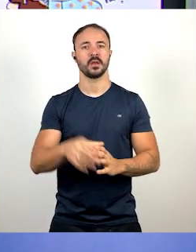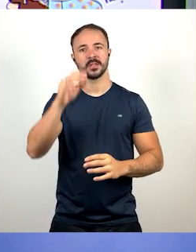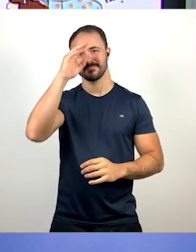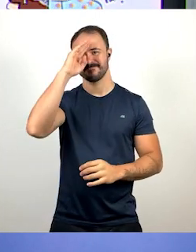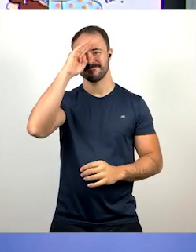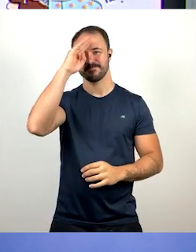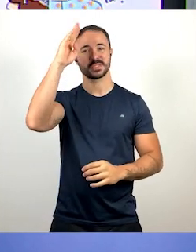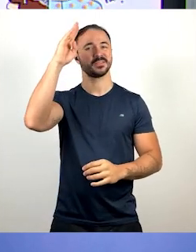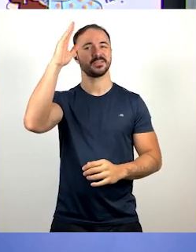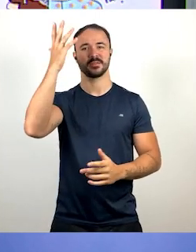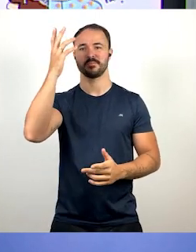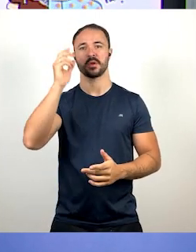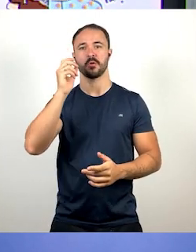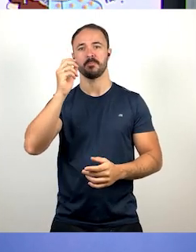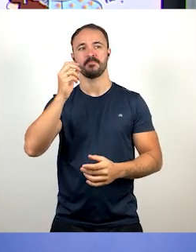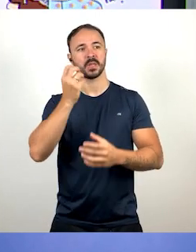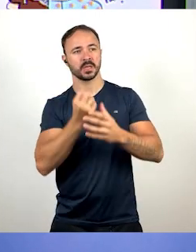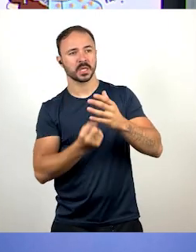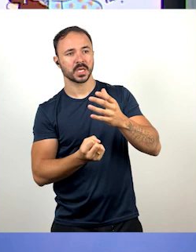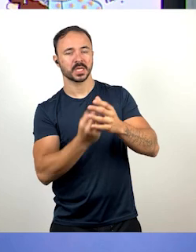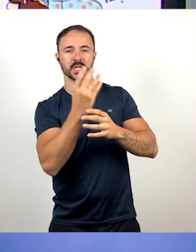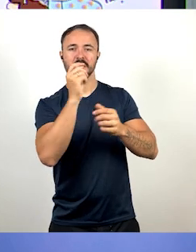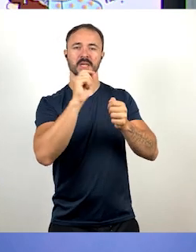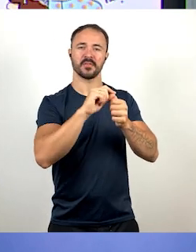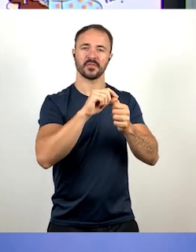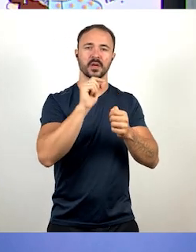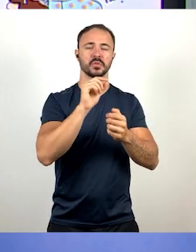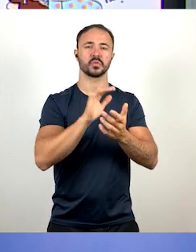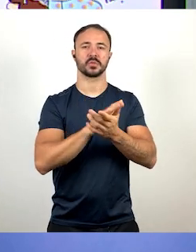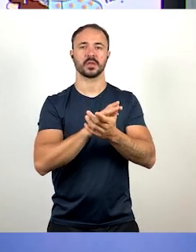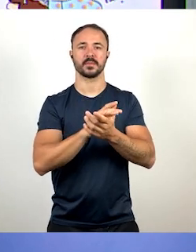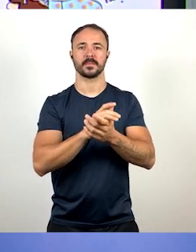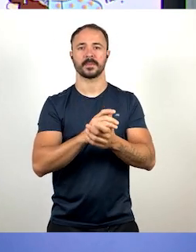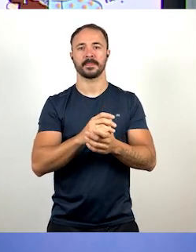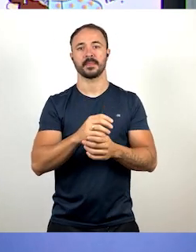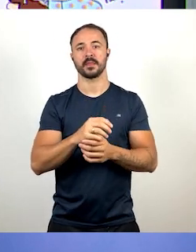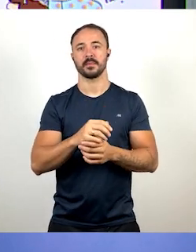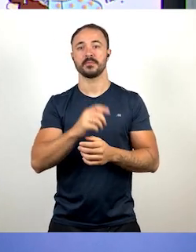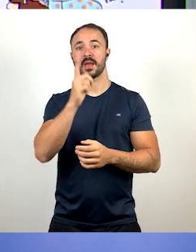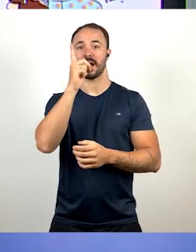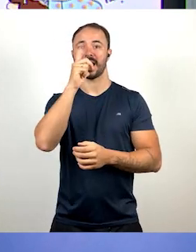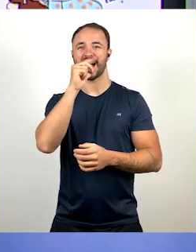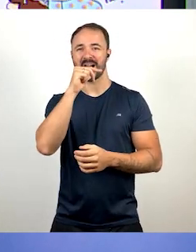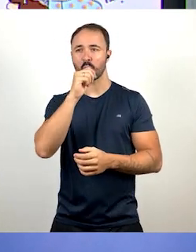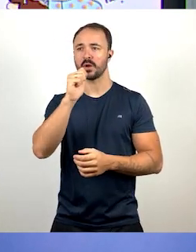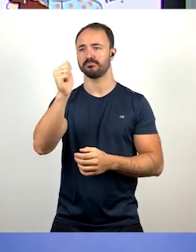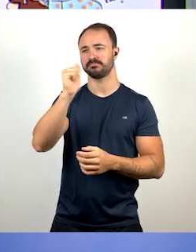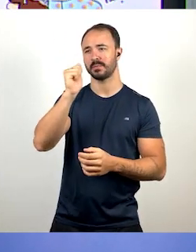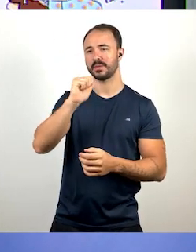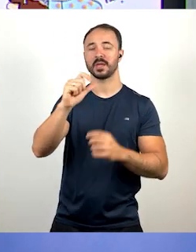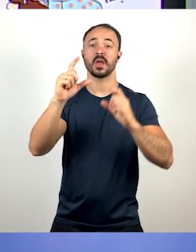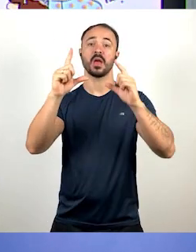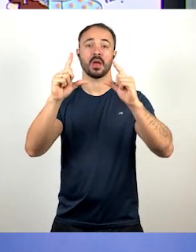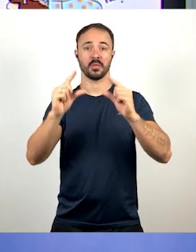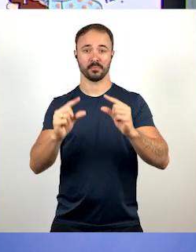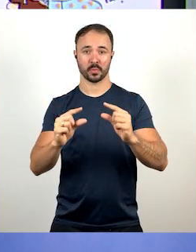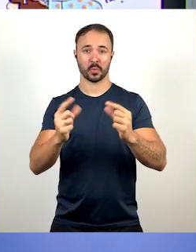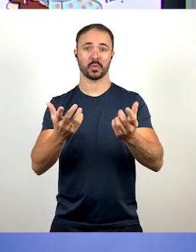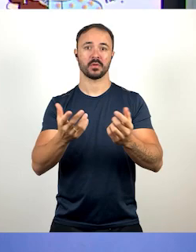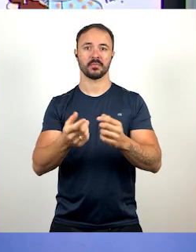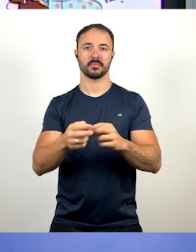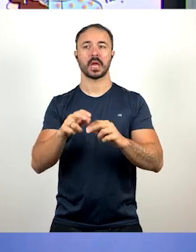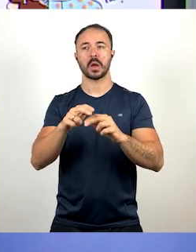As principais causas de sua formação são a pouca ingestão de água, deixando a urina